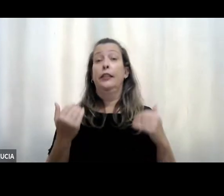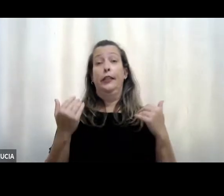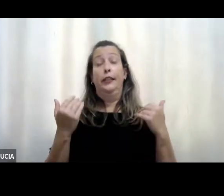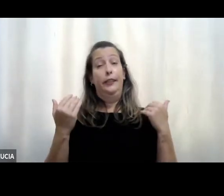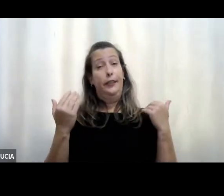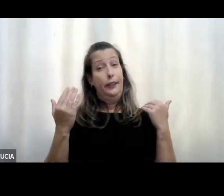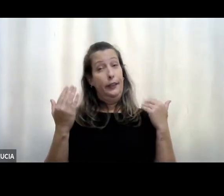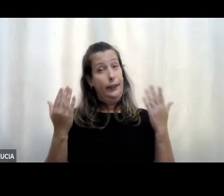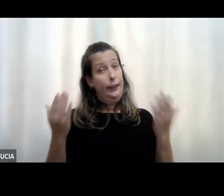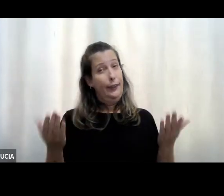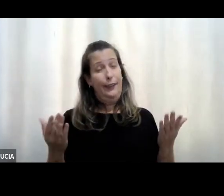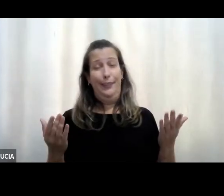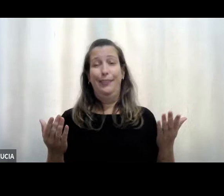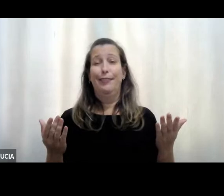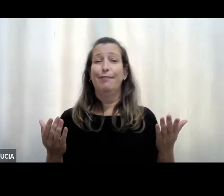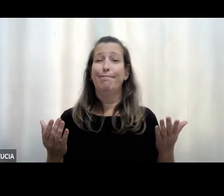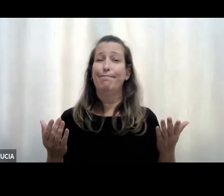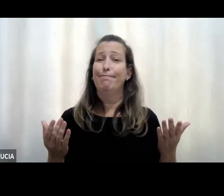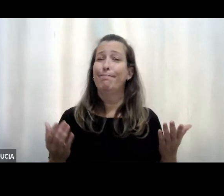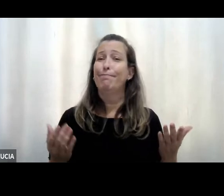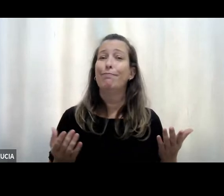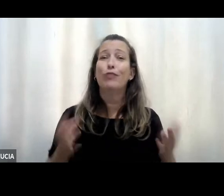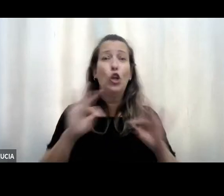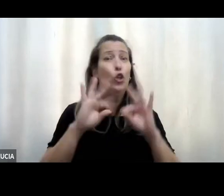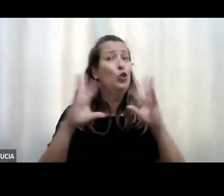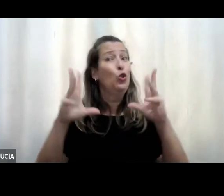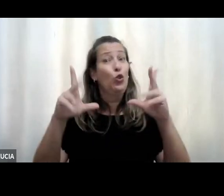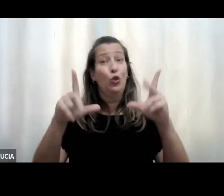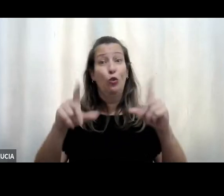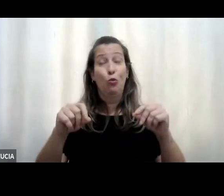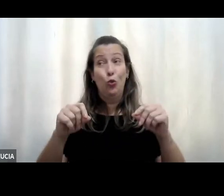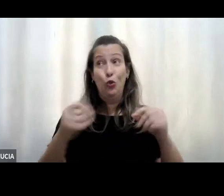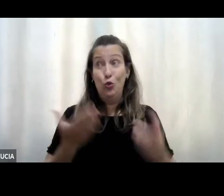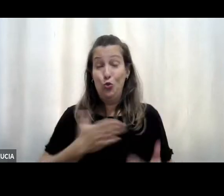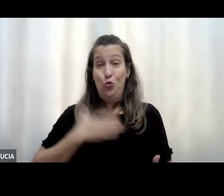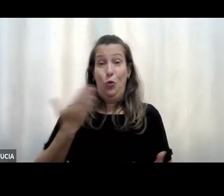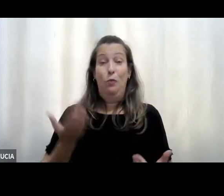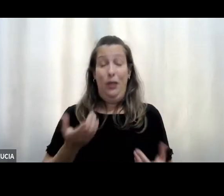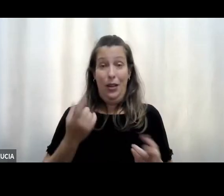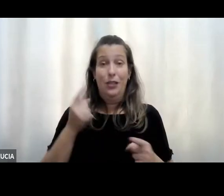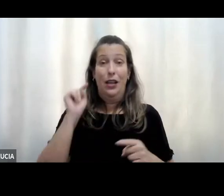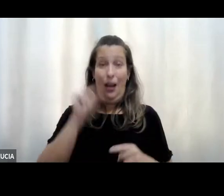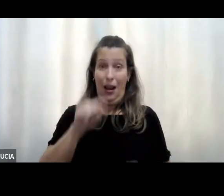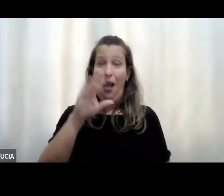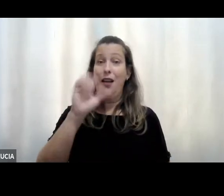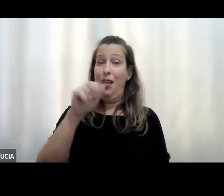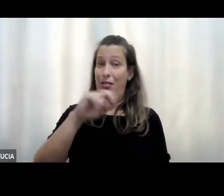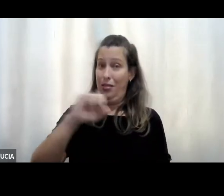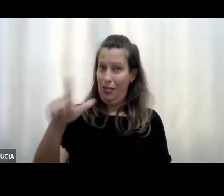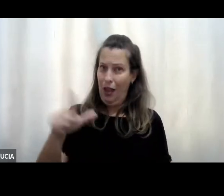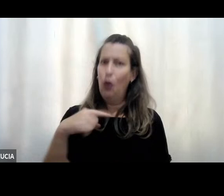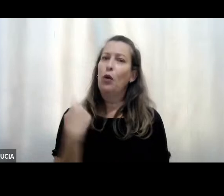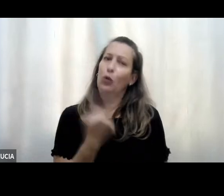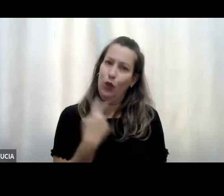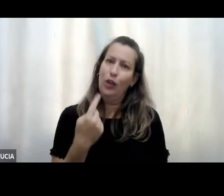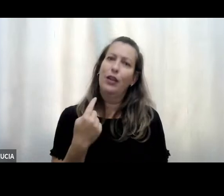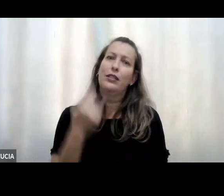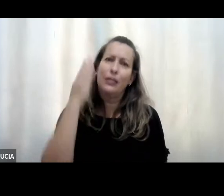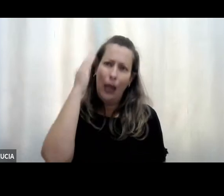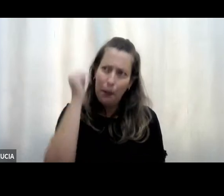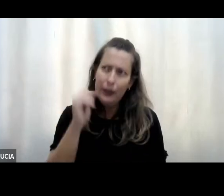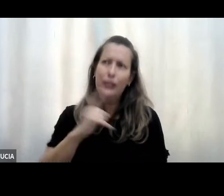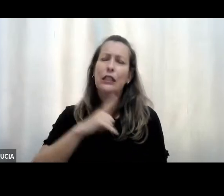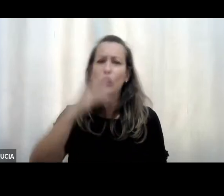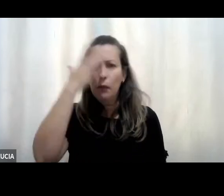o que todo mundo ficou muito surpreso lá no canal, porque a gente imaginava que tinha público, mas a gente